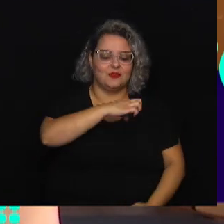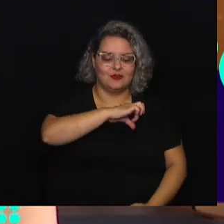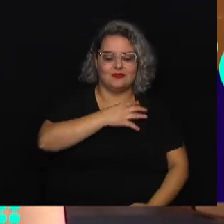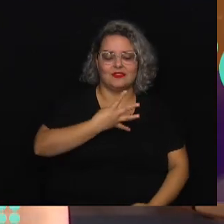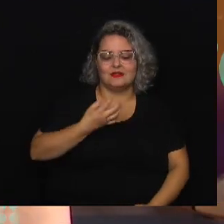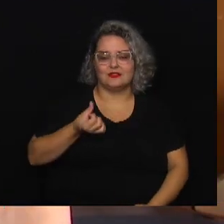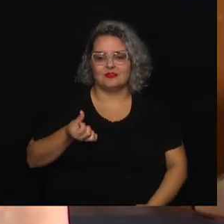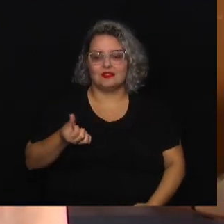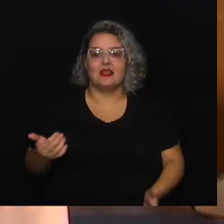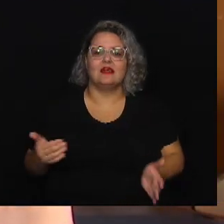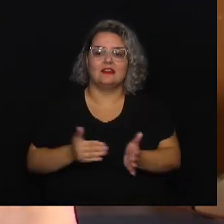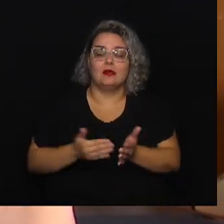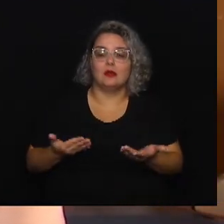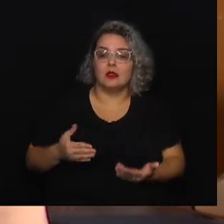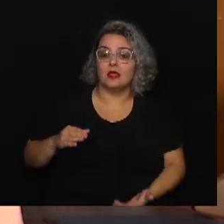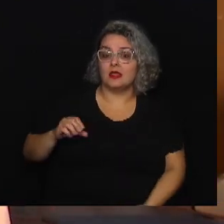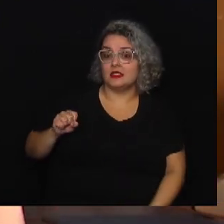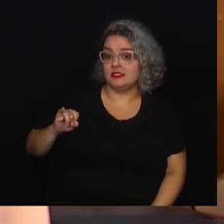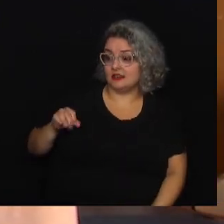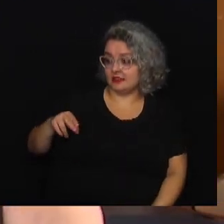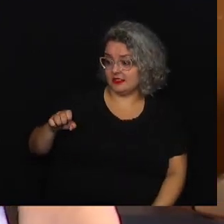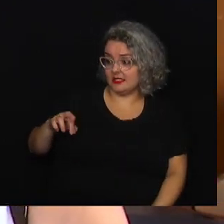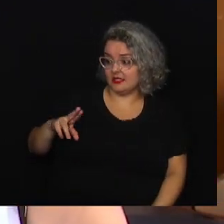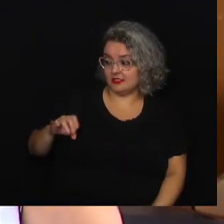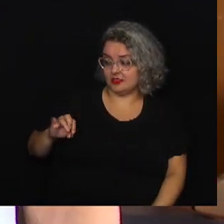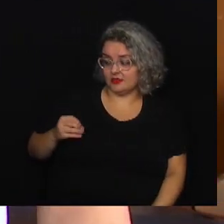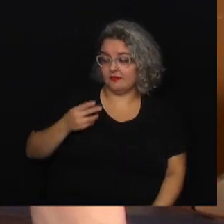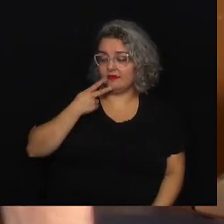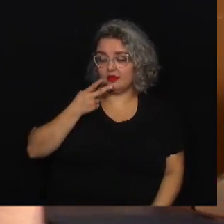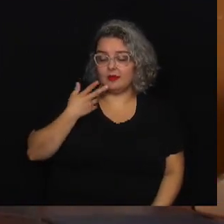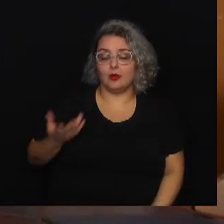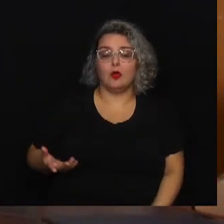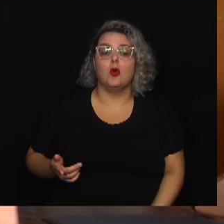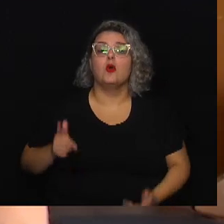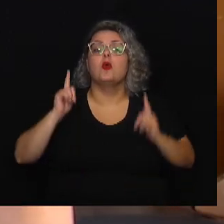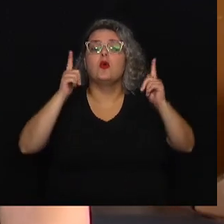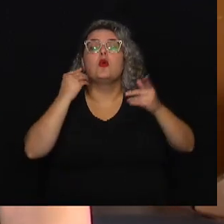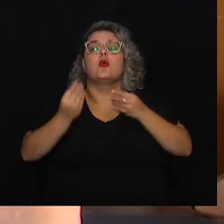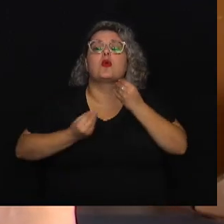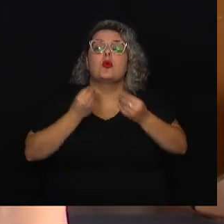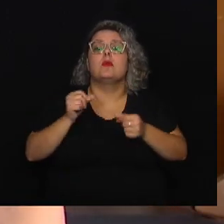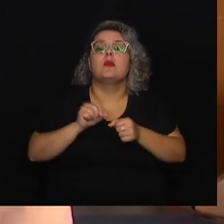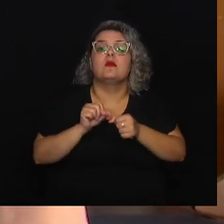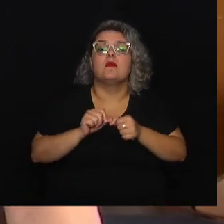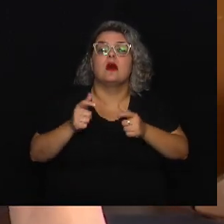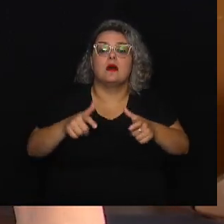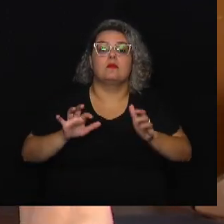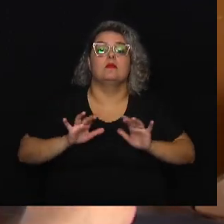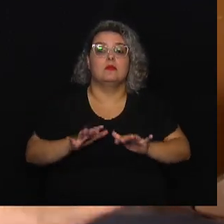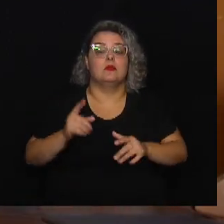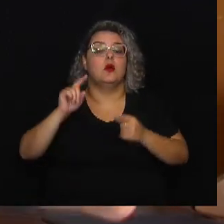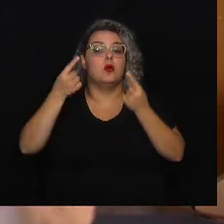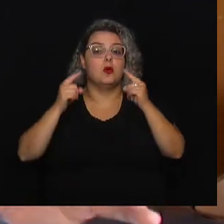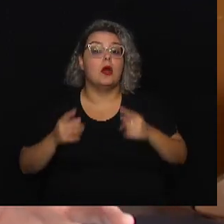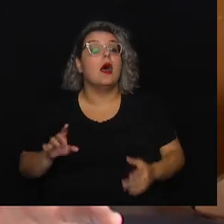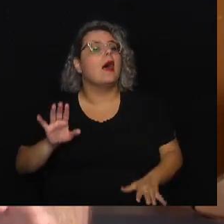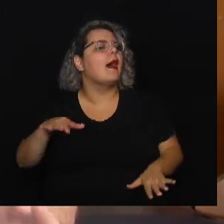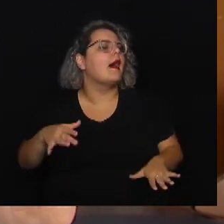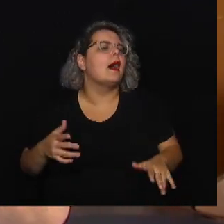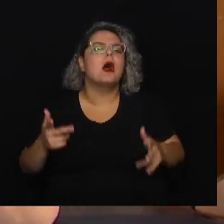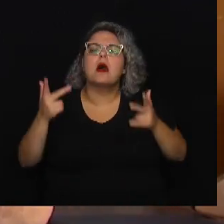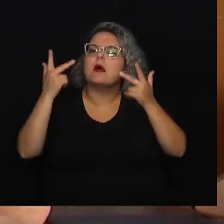agora. Sinésio, já que você tocou no assunto curtir, como é que faz para curtir o bloco? Ah, olha só, gente, é